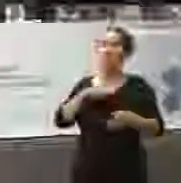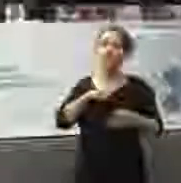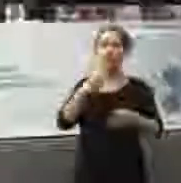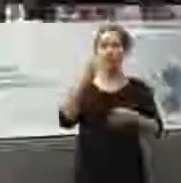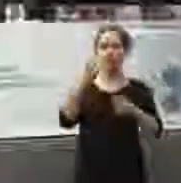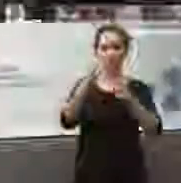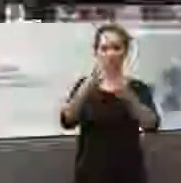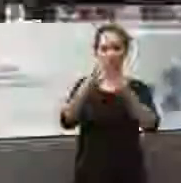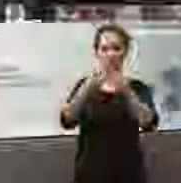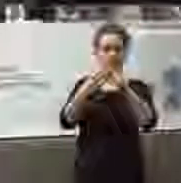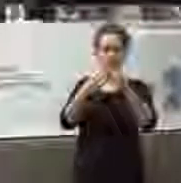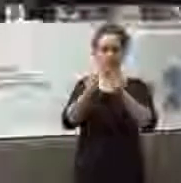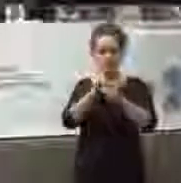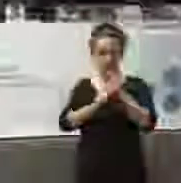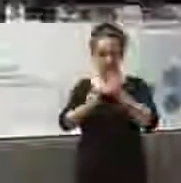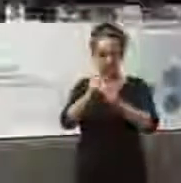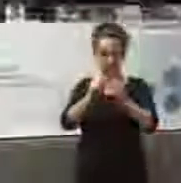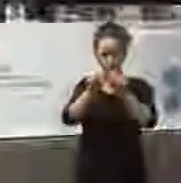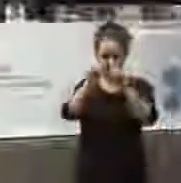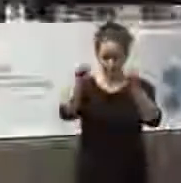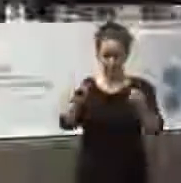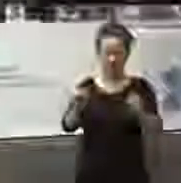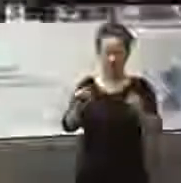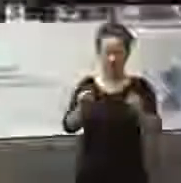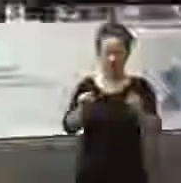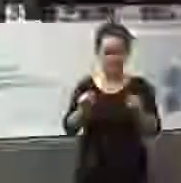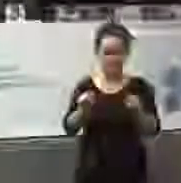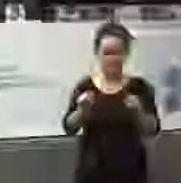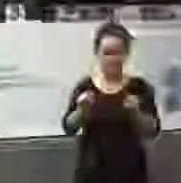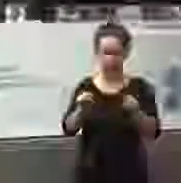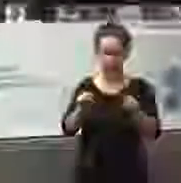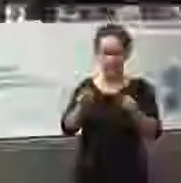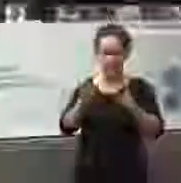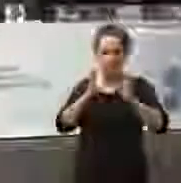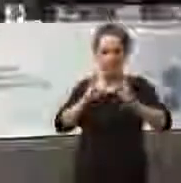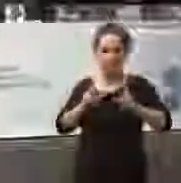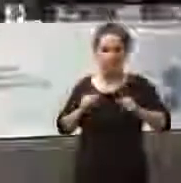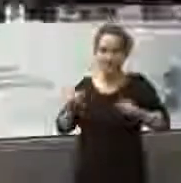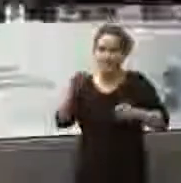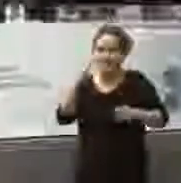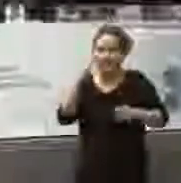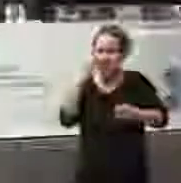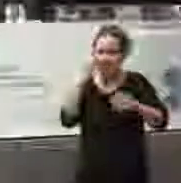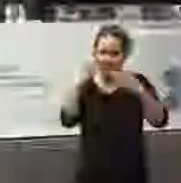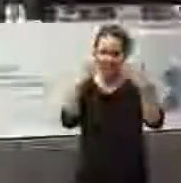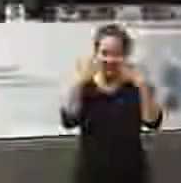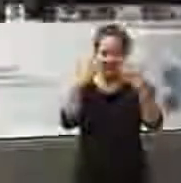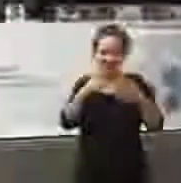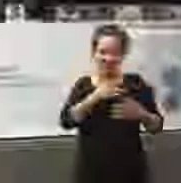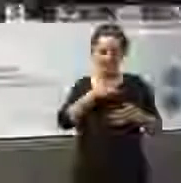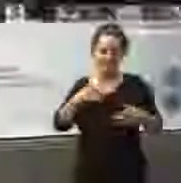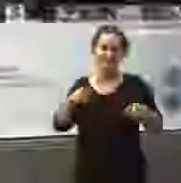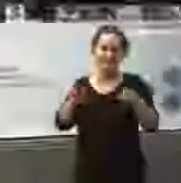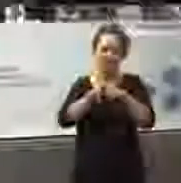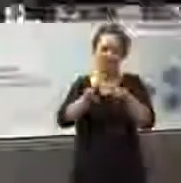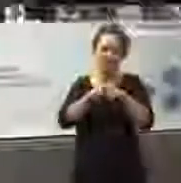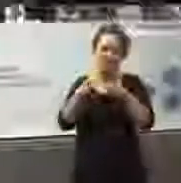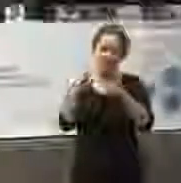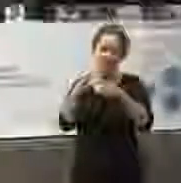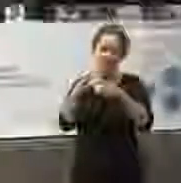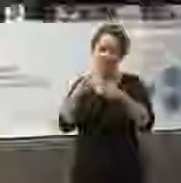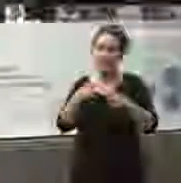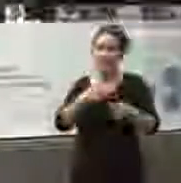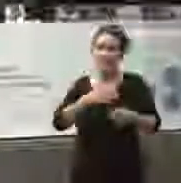três tipos de regulação regulação dos sistemas sanitários regulação de atenção à saúde essa regulação de acesso à assistência que ao meu ver é mais